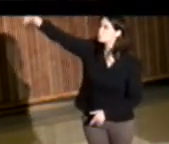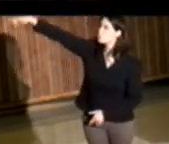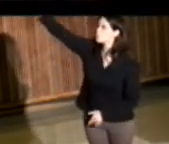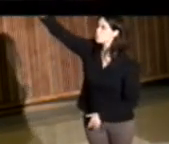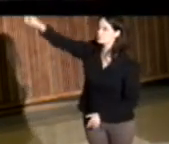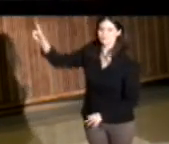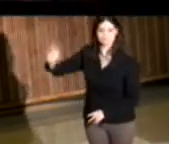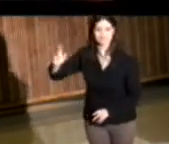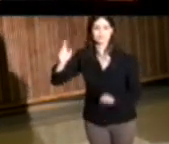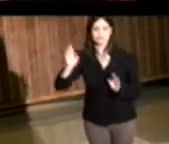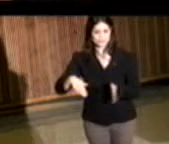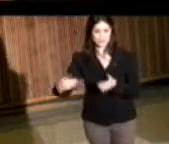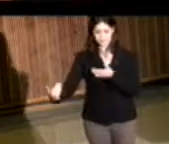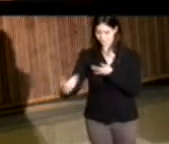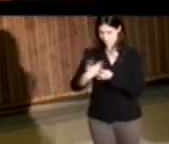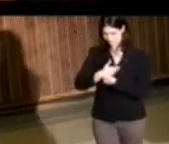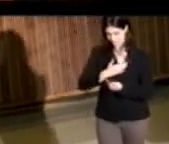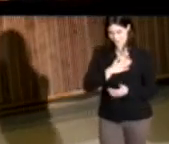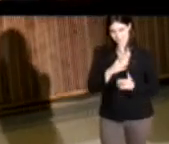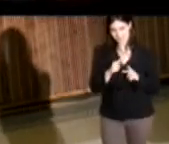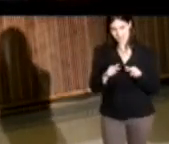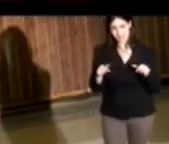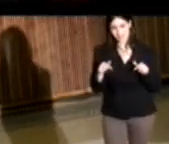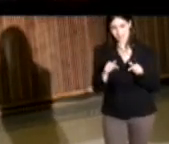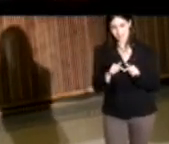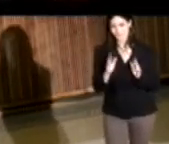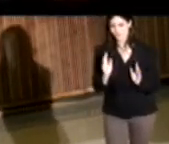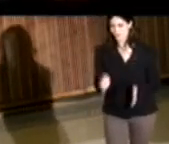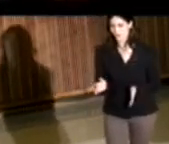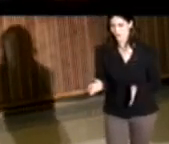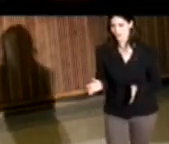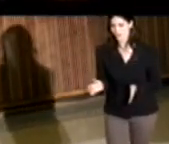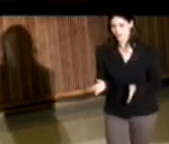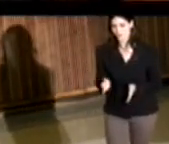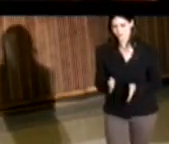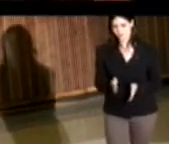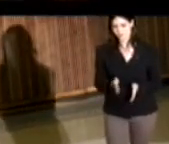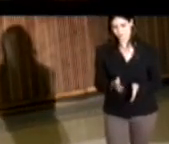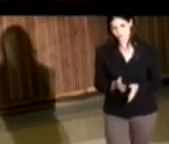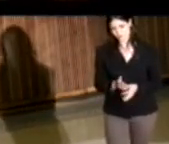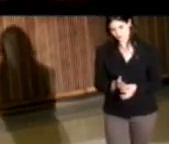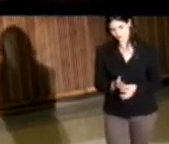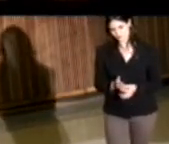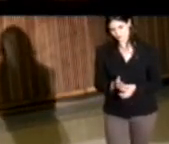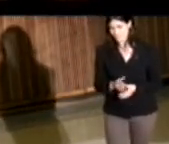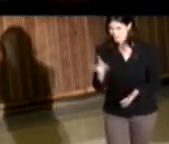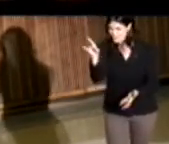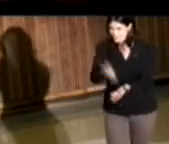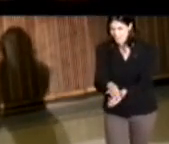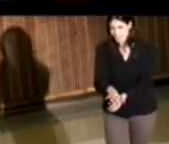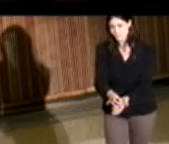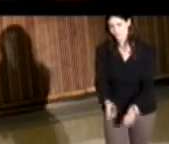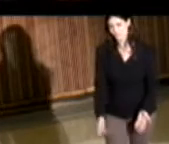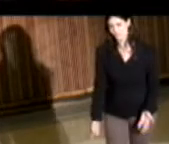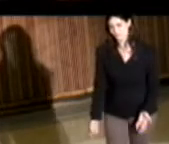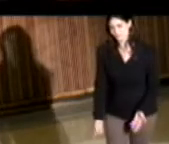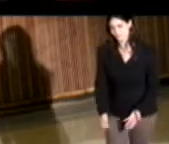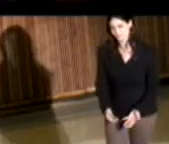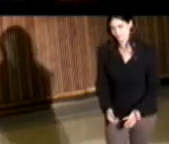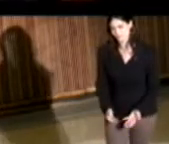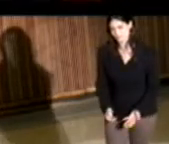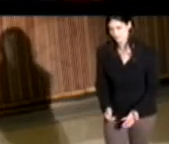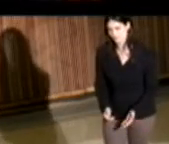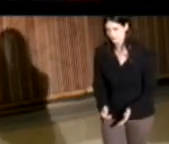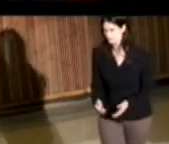já atendi muita gente assim. Já atendi. Isso é verdade. Mas eu quero dizer